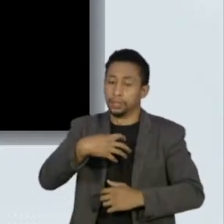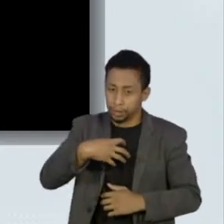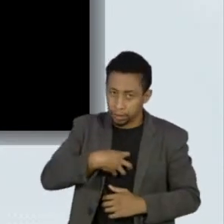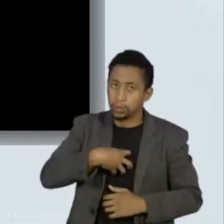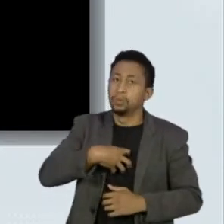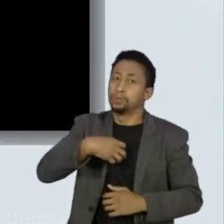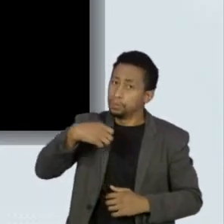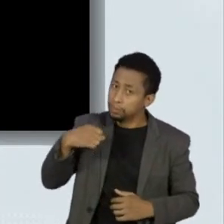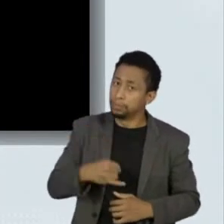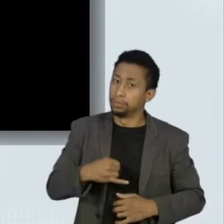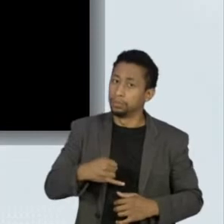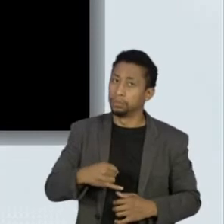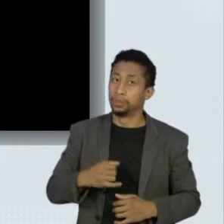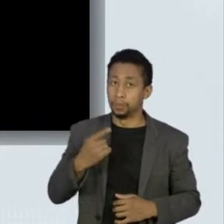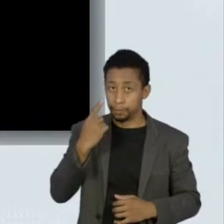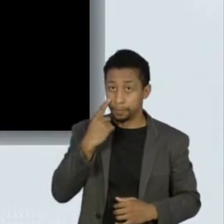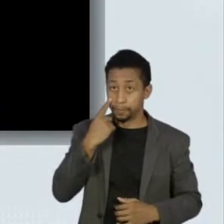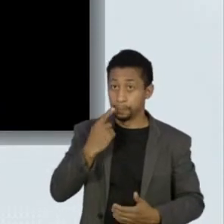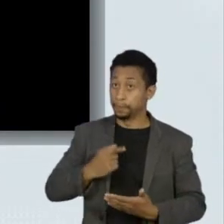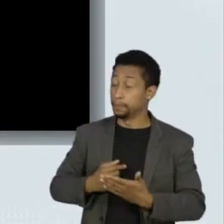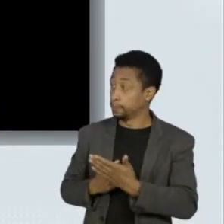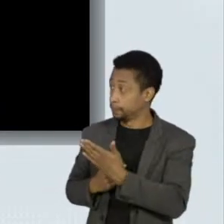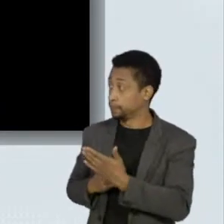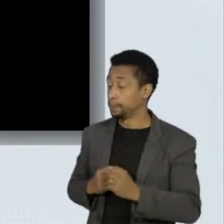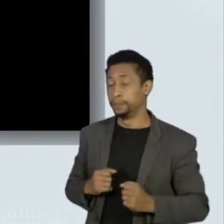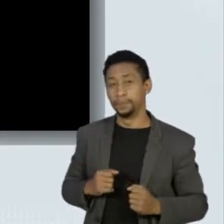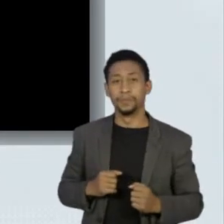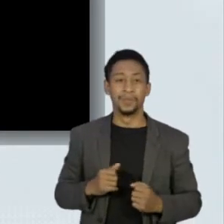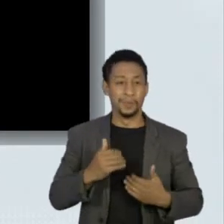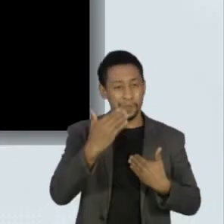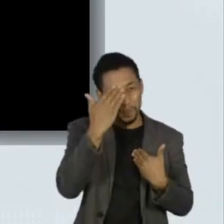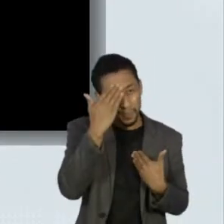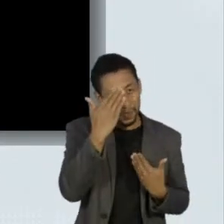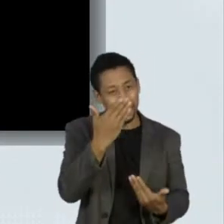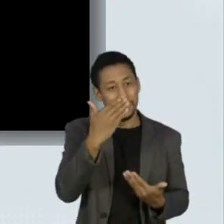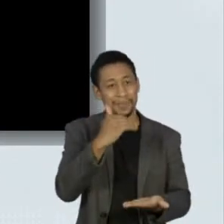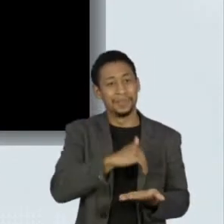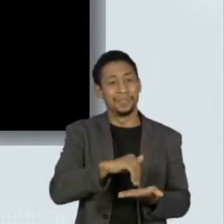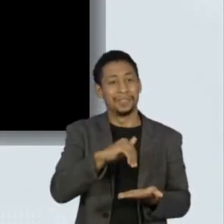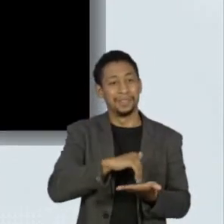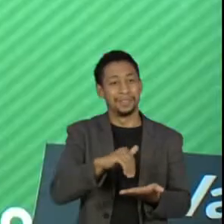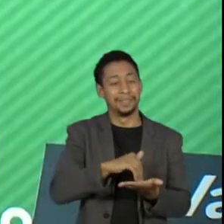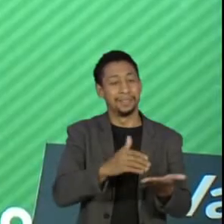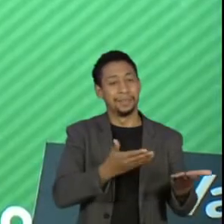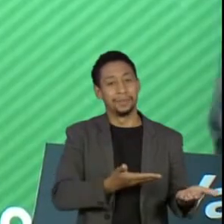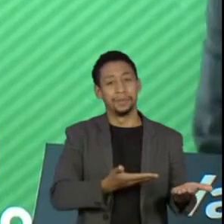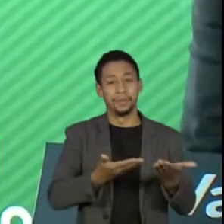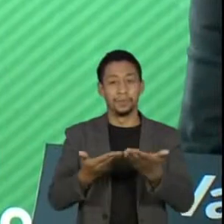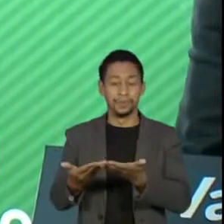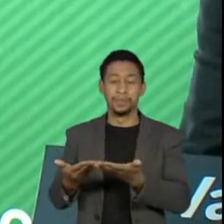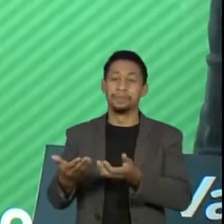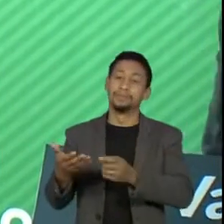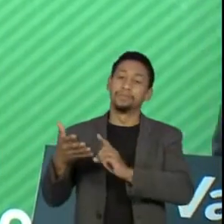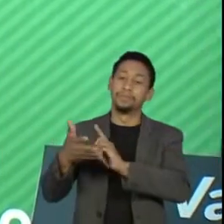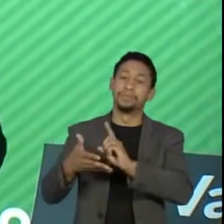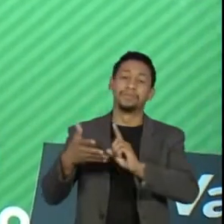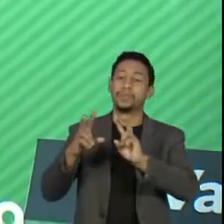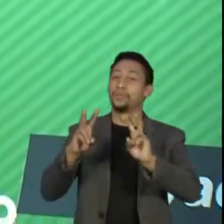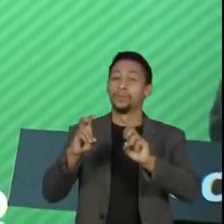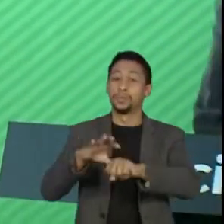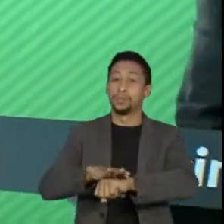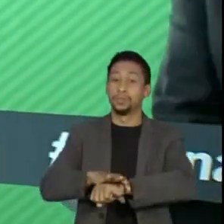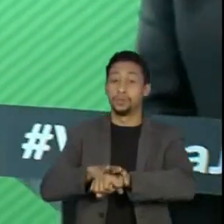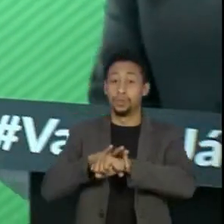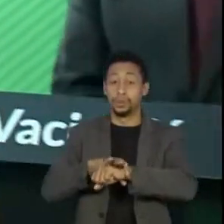E agora eu vou passar de novo, muito obrigado, senhor secretário, eu vou passar de novo a palavra para você, para que se comentem os dados de segurança.